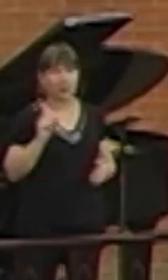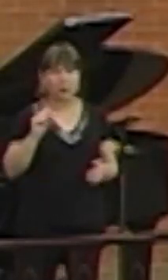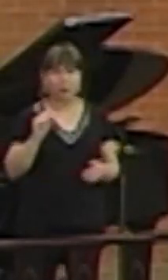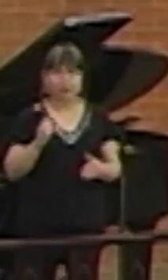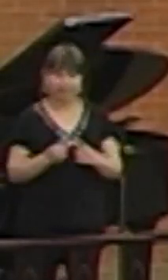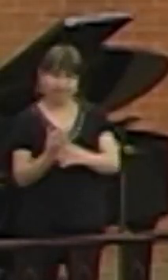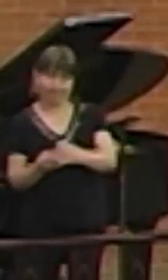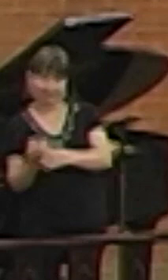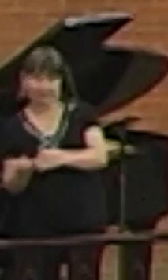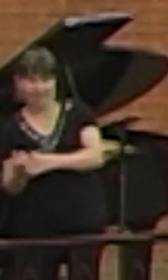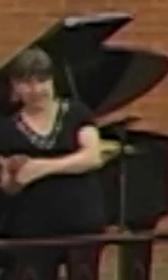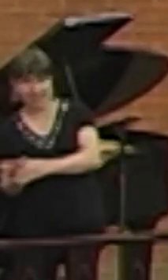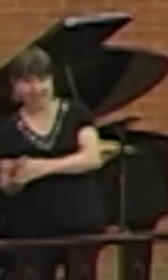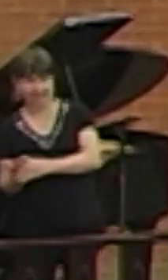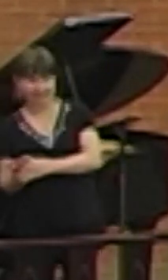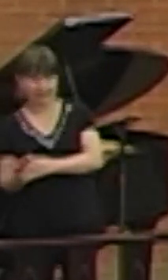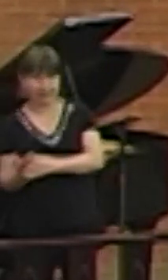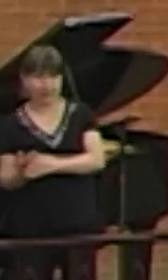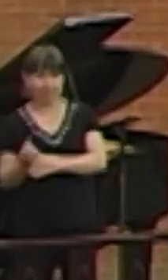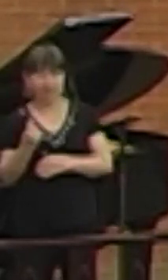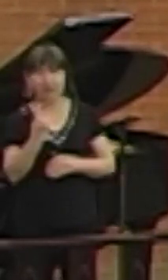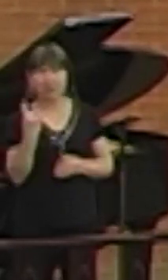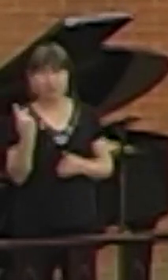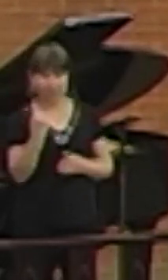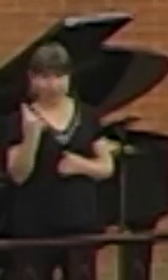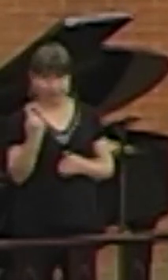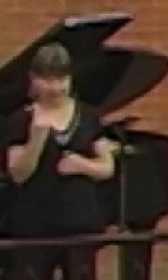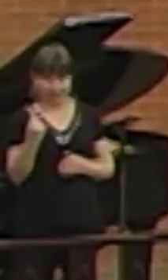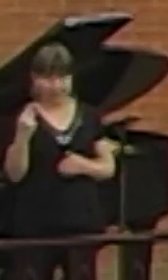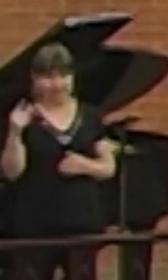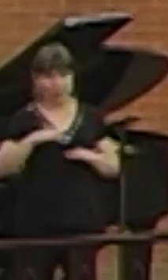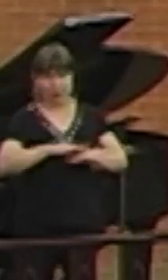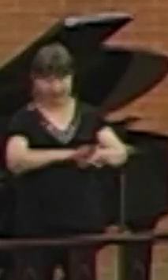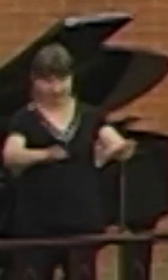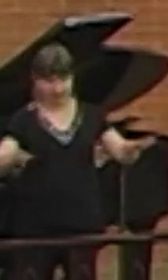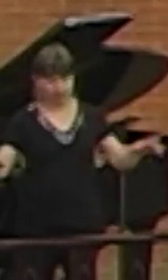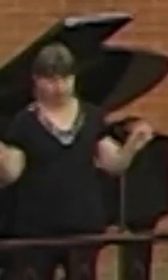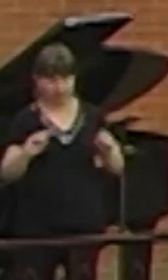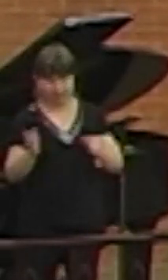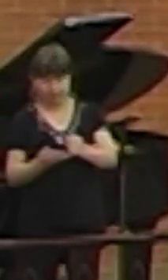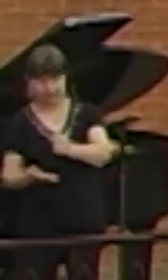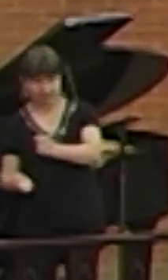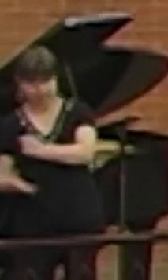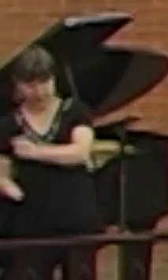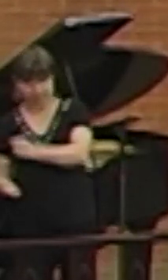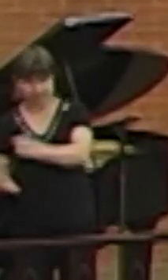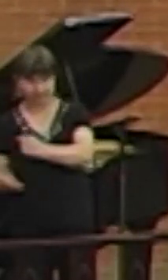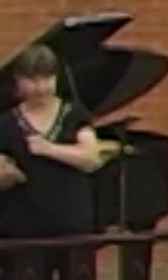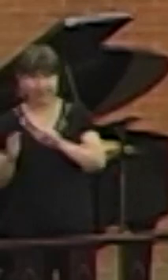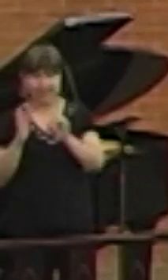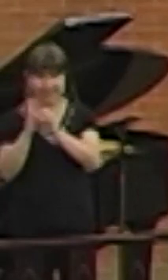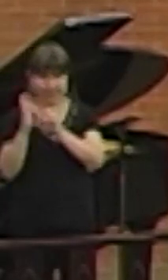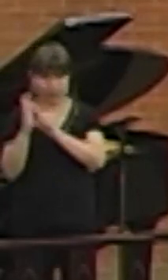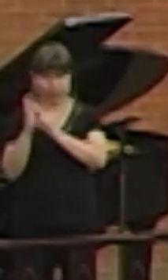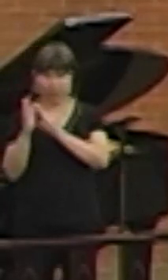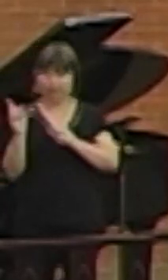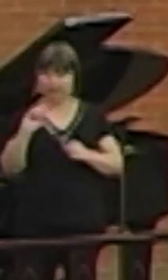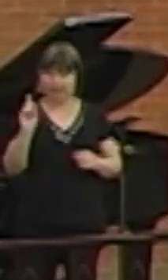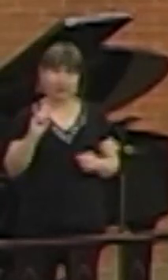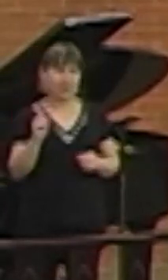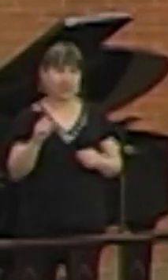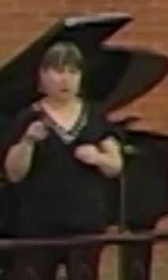o que nascer de si mesmo na tua Seara não cegarás e as Uvas da tua vinha não